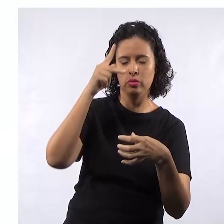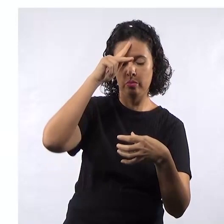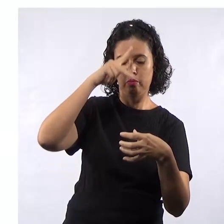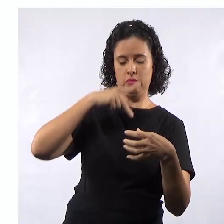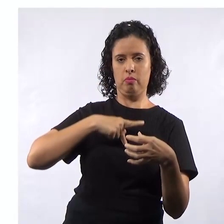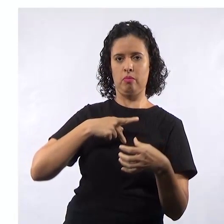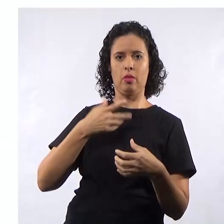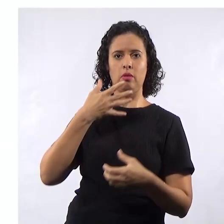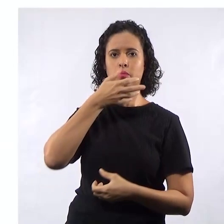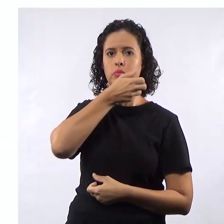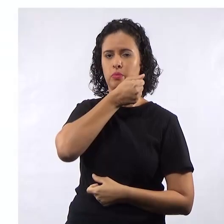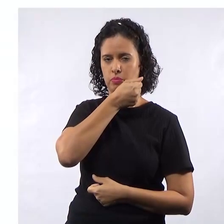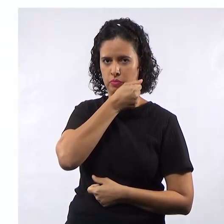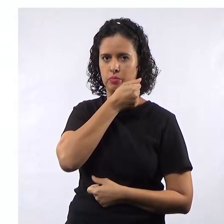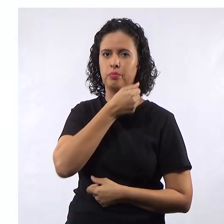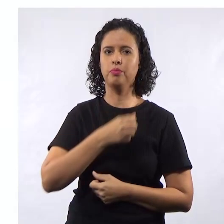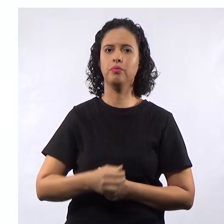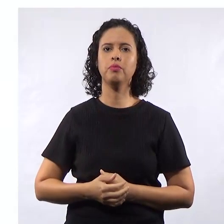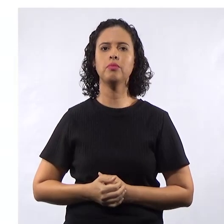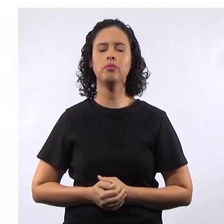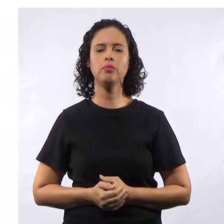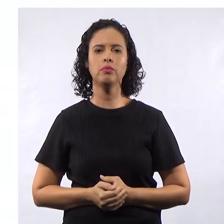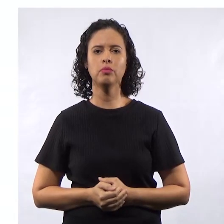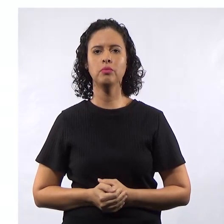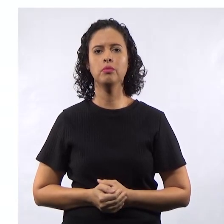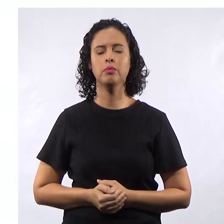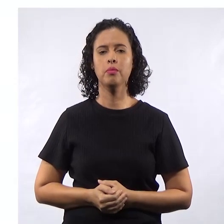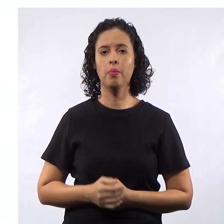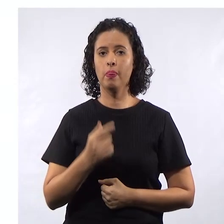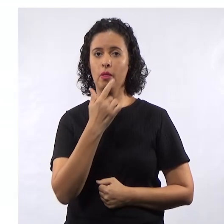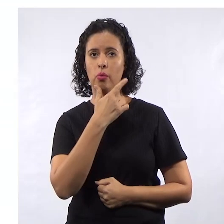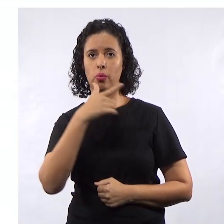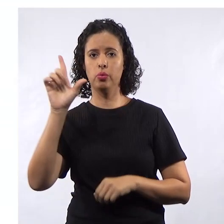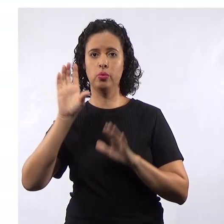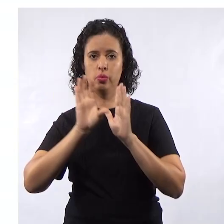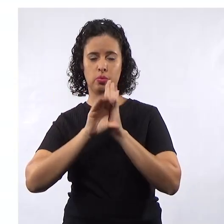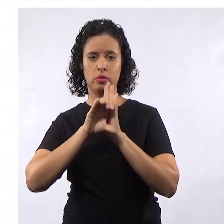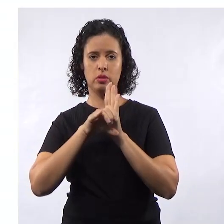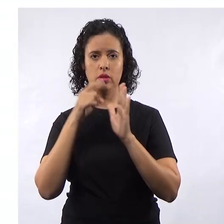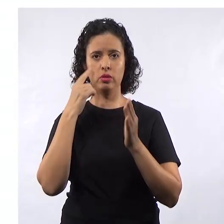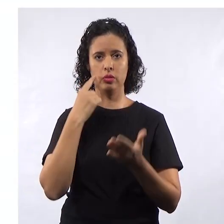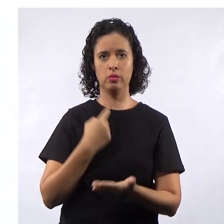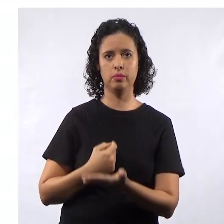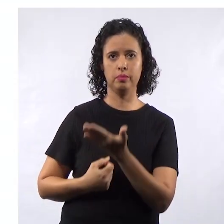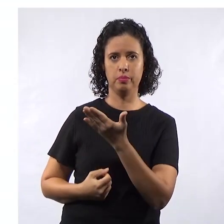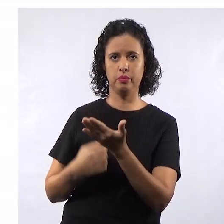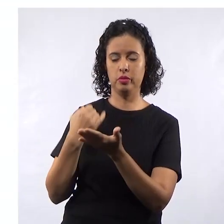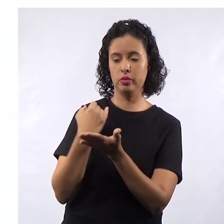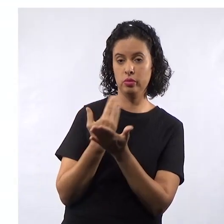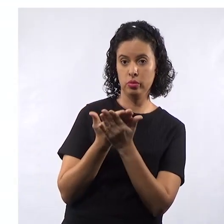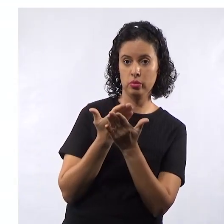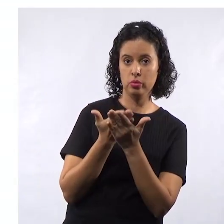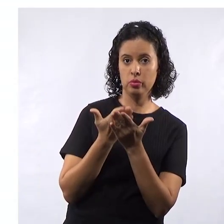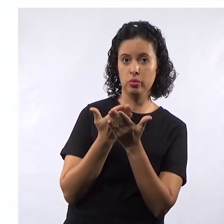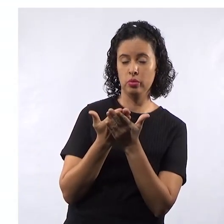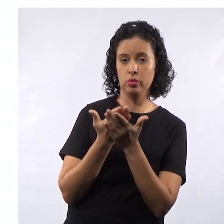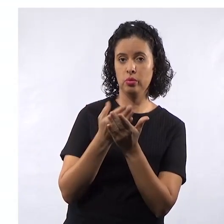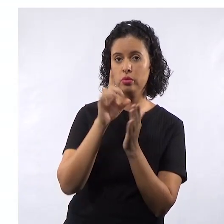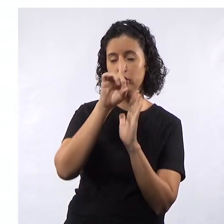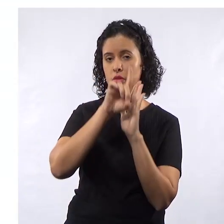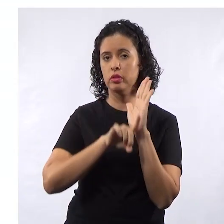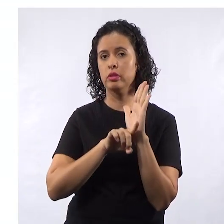aí para isso. Vamos trazer aqui um outro conceito para vocês dentro da introdução ao estudo do direito, que